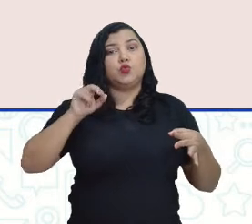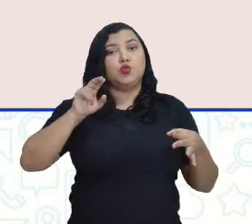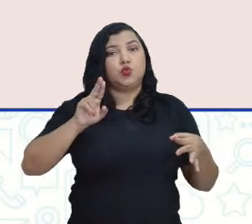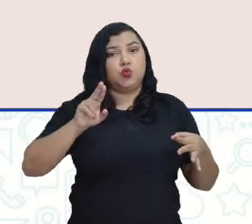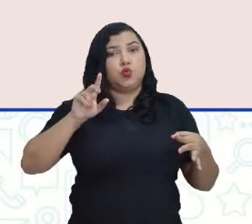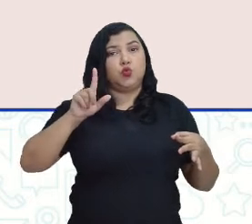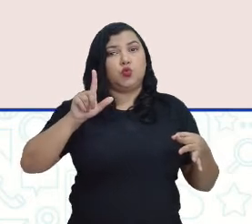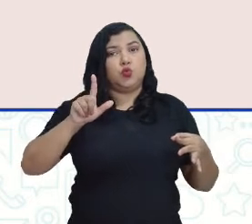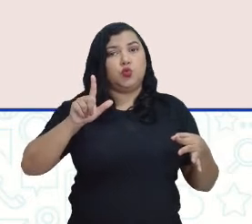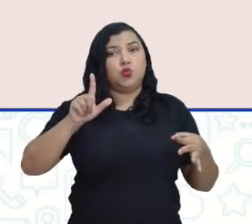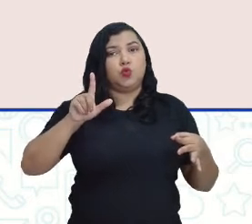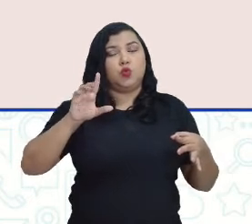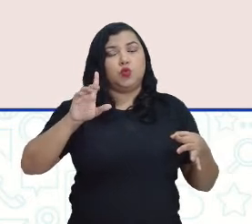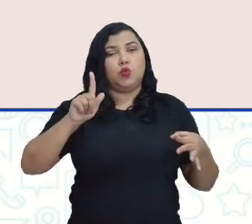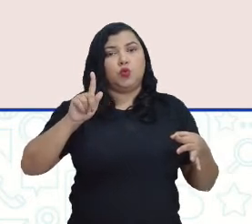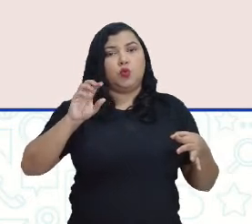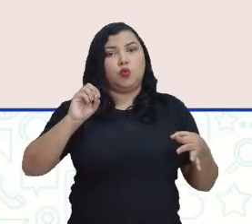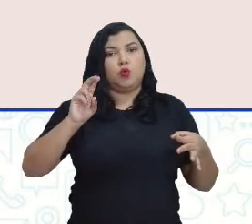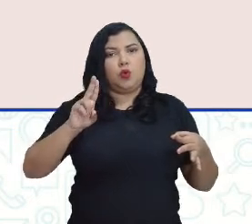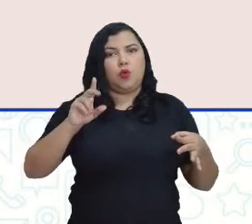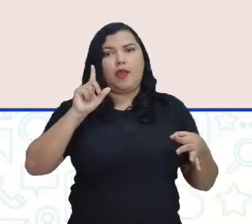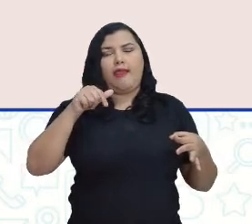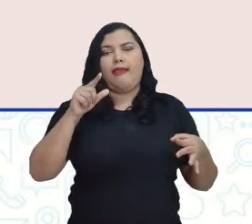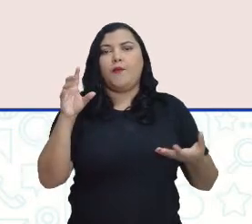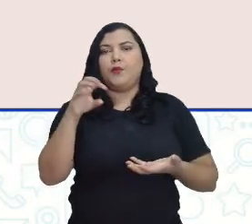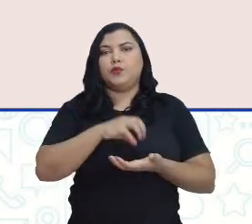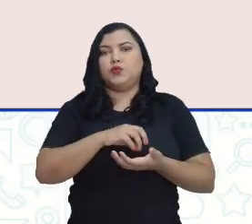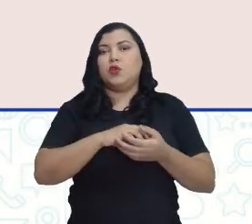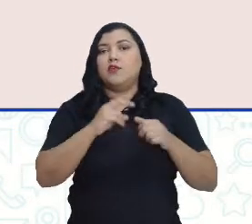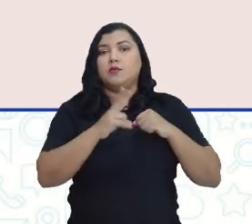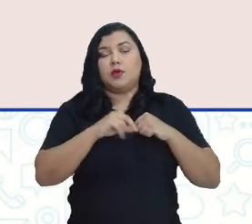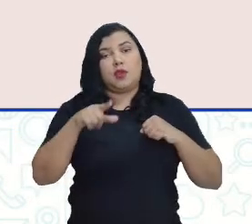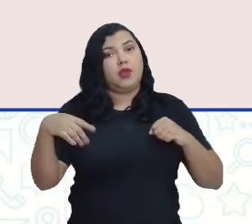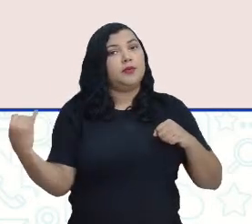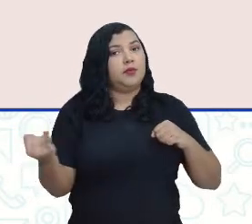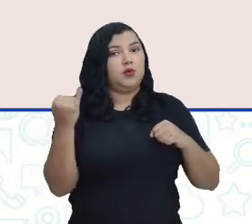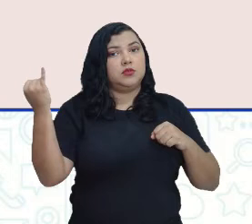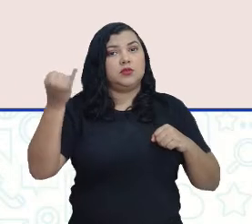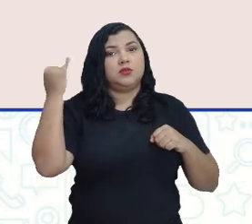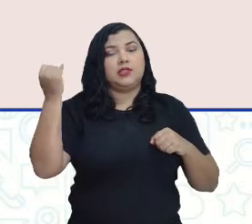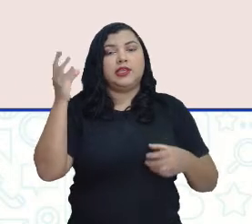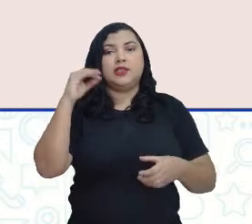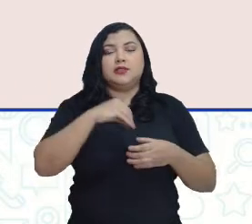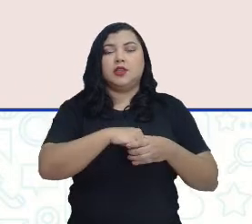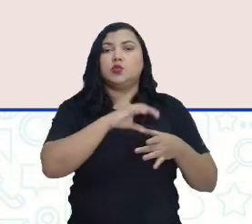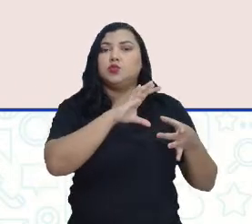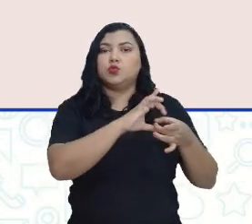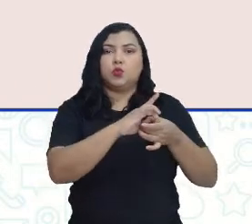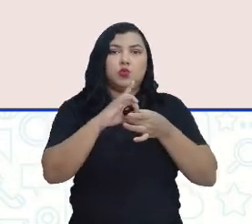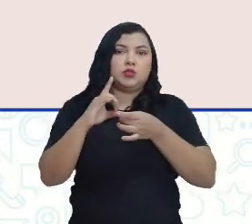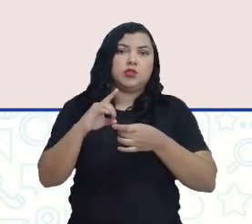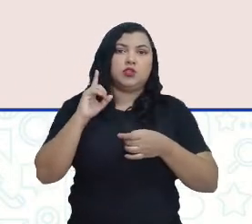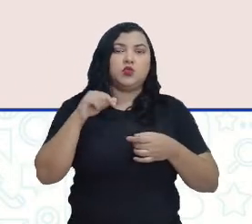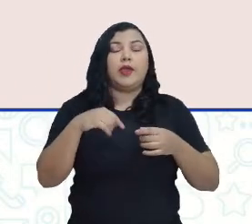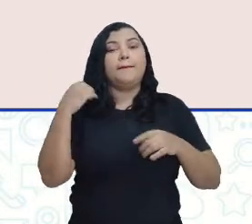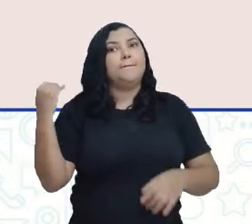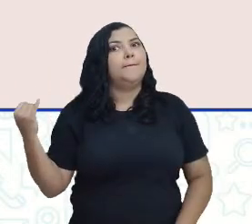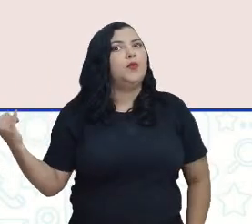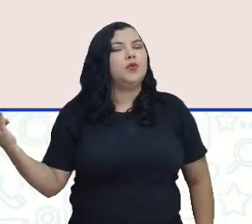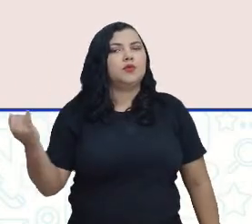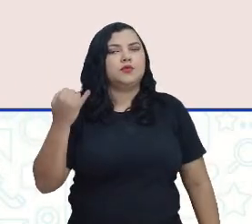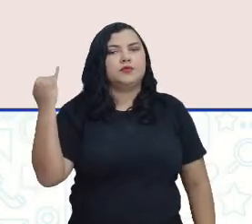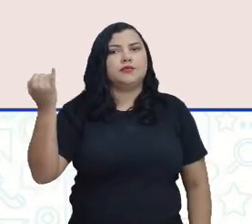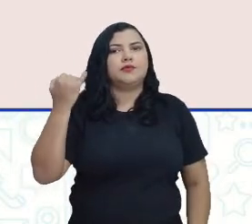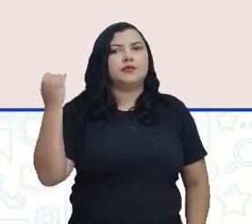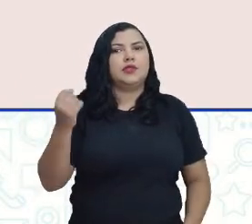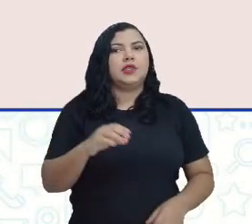verbal, porque é um verbo significativo, é um verbo importante, é um verbo que na oração ele é essencial.